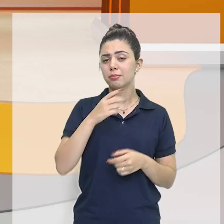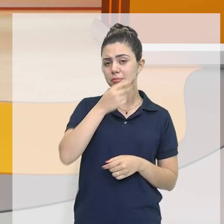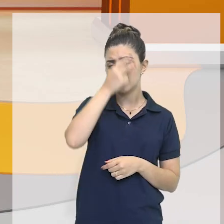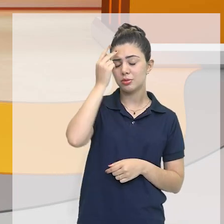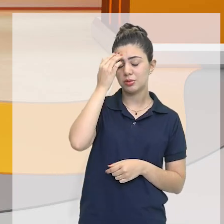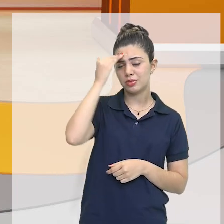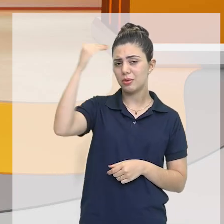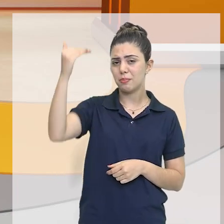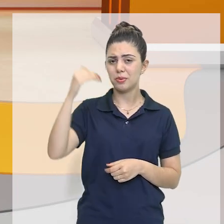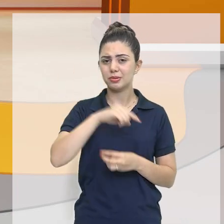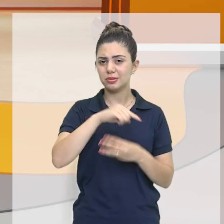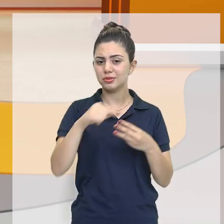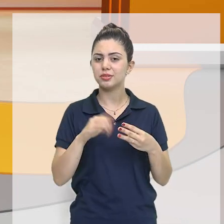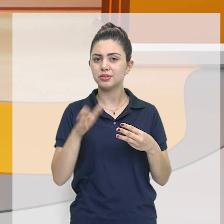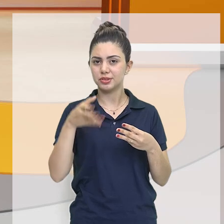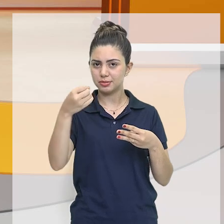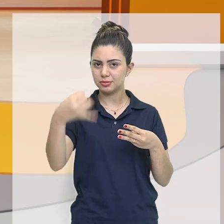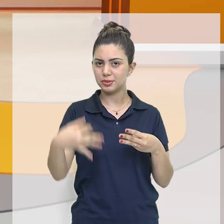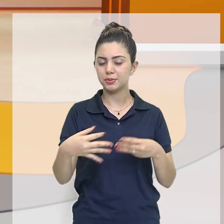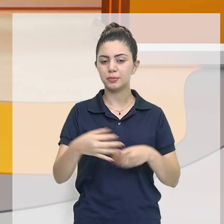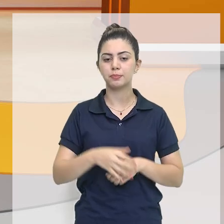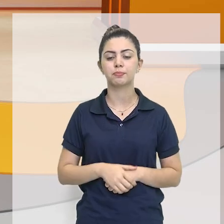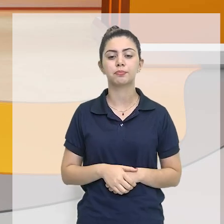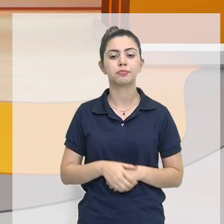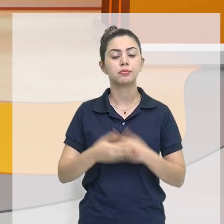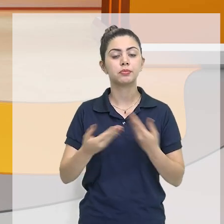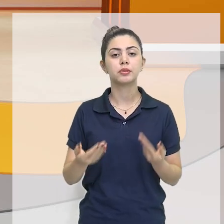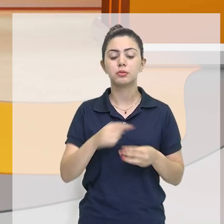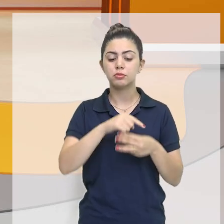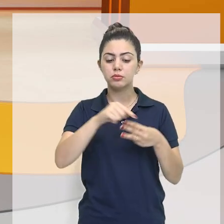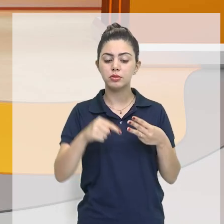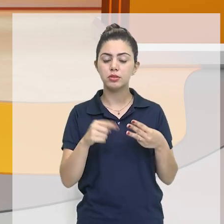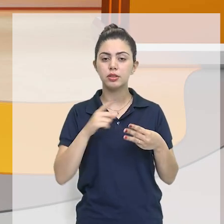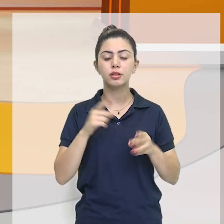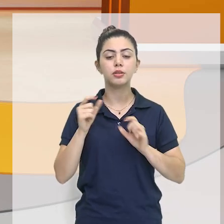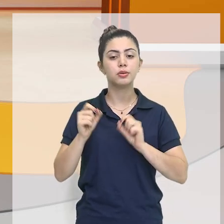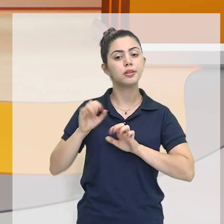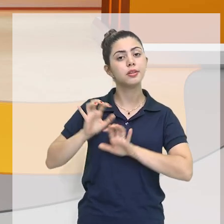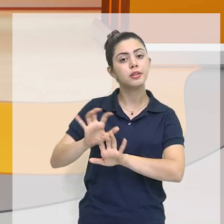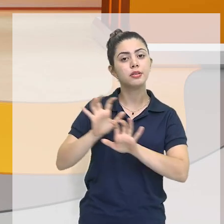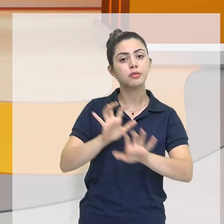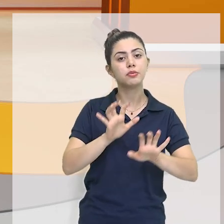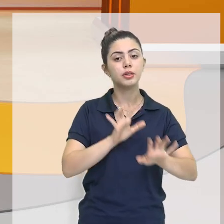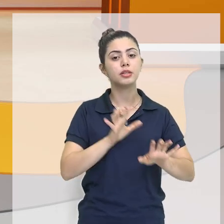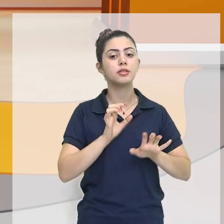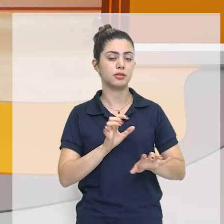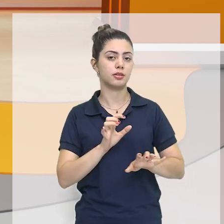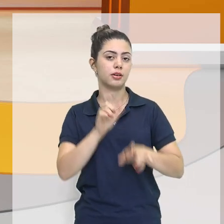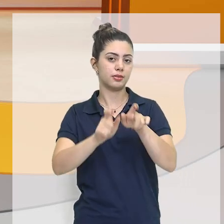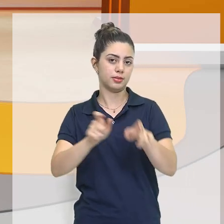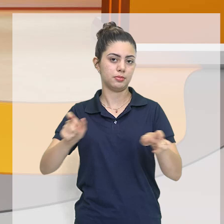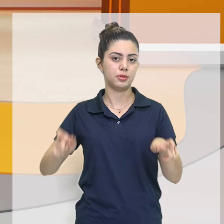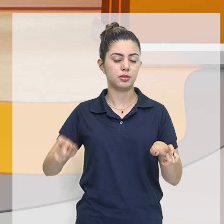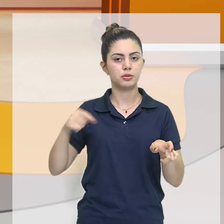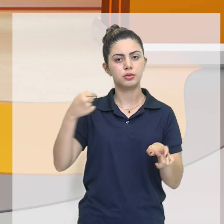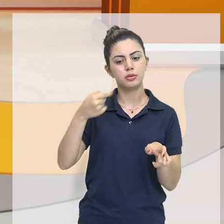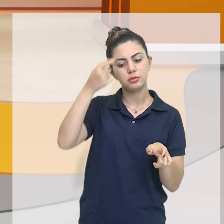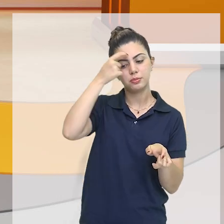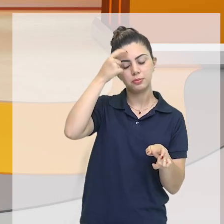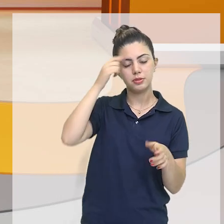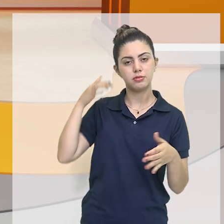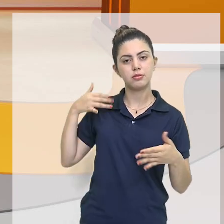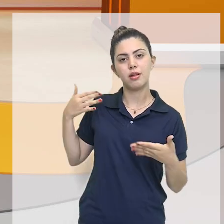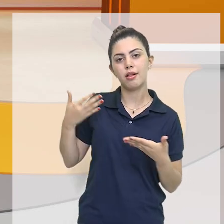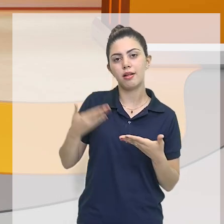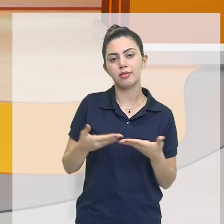e Aristóteles, né, e que vão moldar justamente aquilo, né, que pensamos até os dias